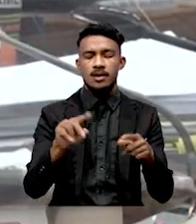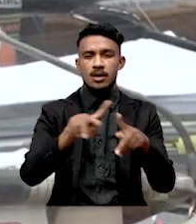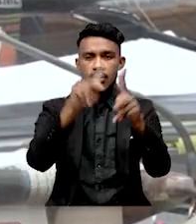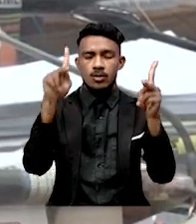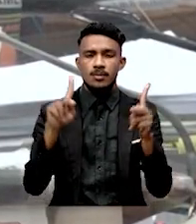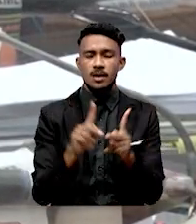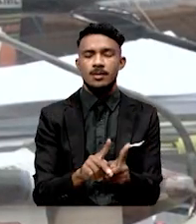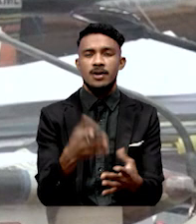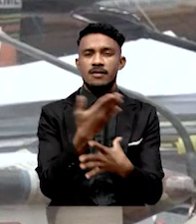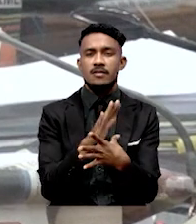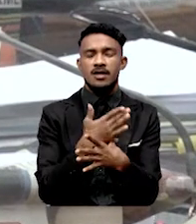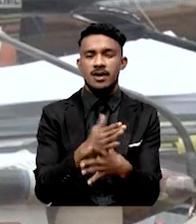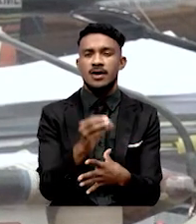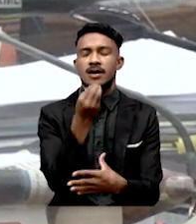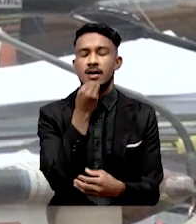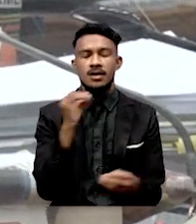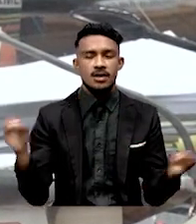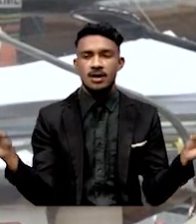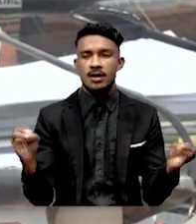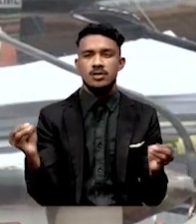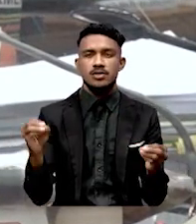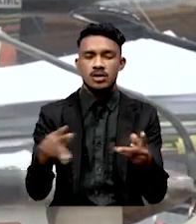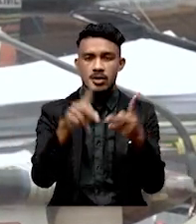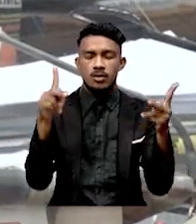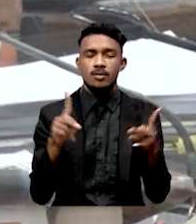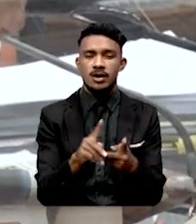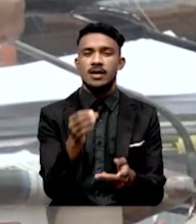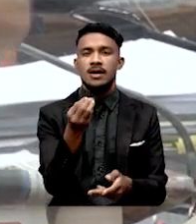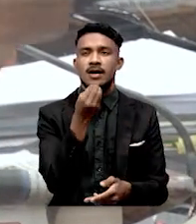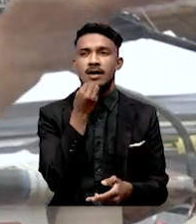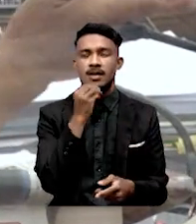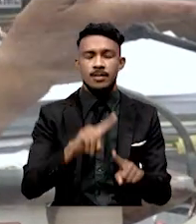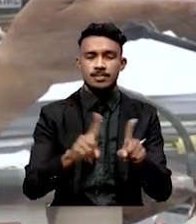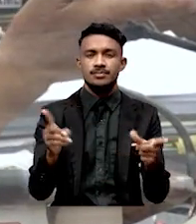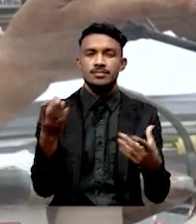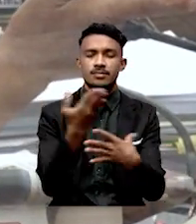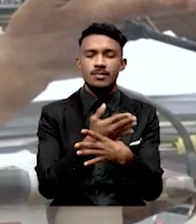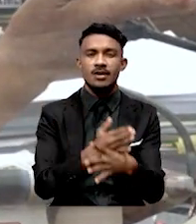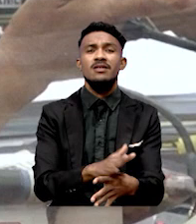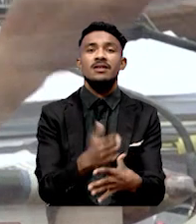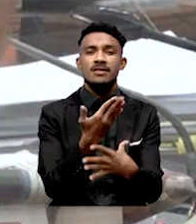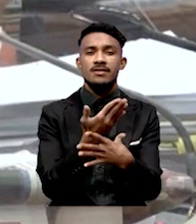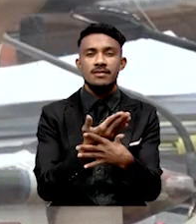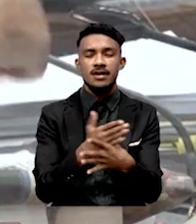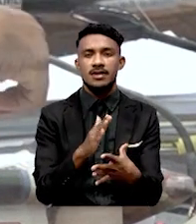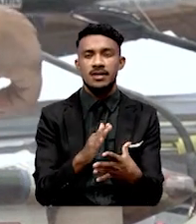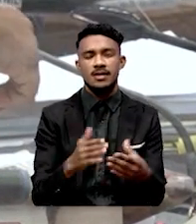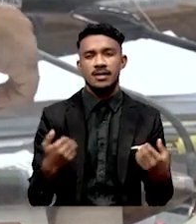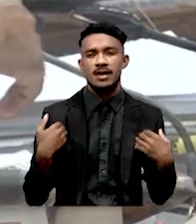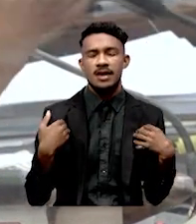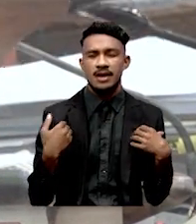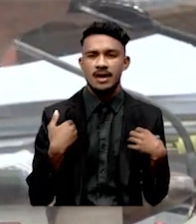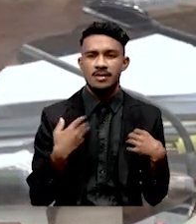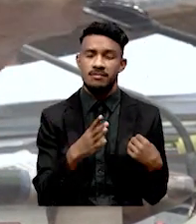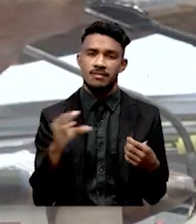a irang nil, a os companhia a irang nil. Companhia Construção, faz de cá e atender o momento